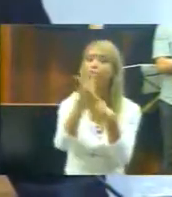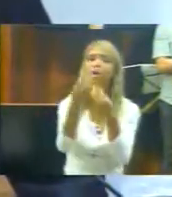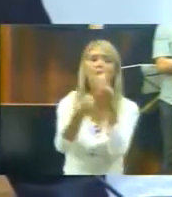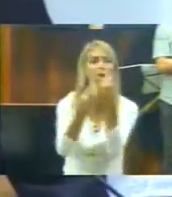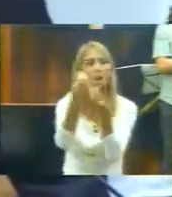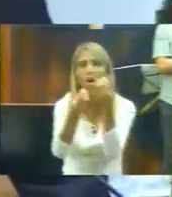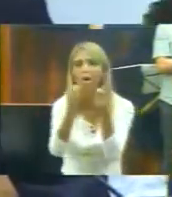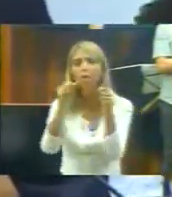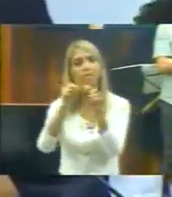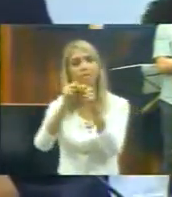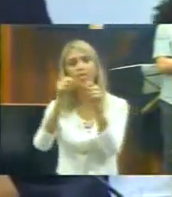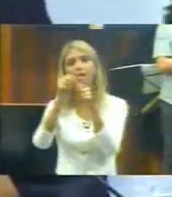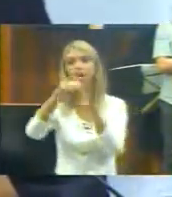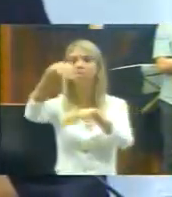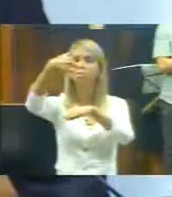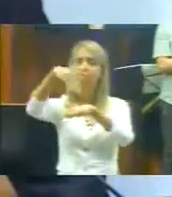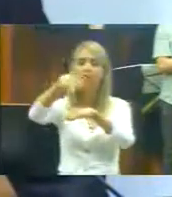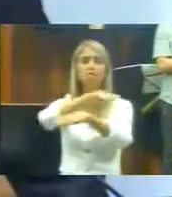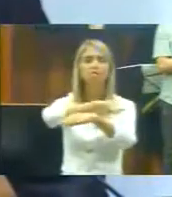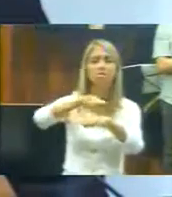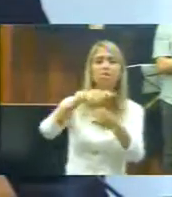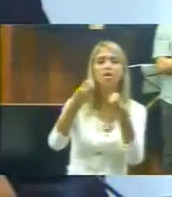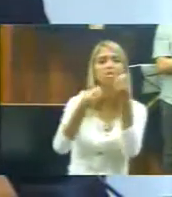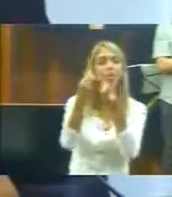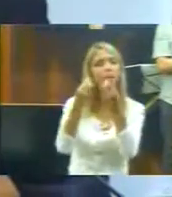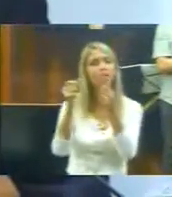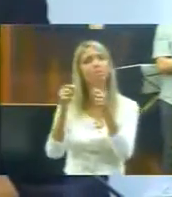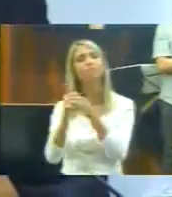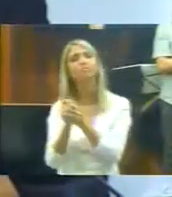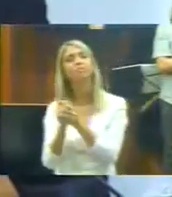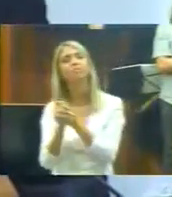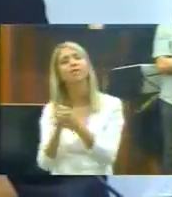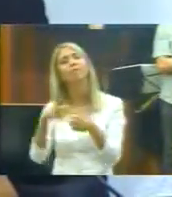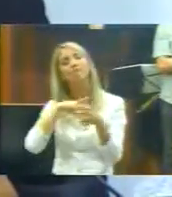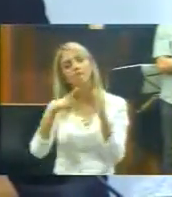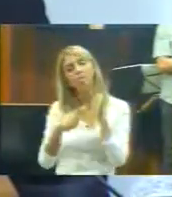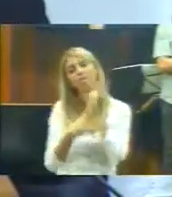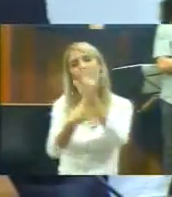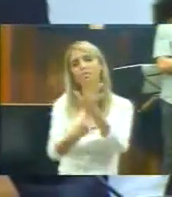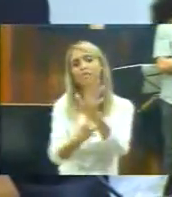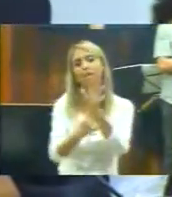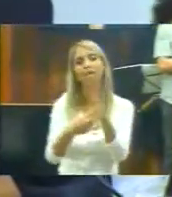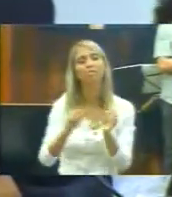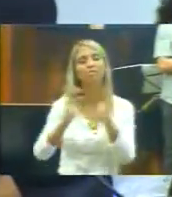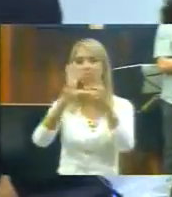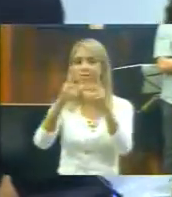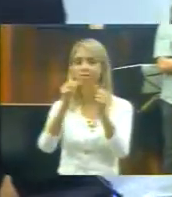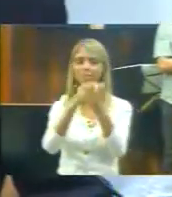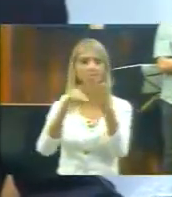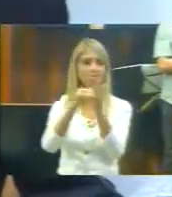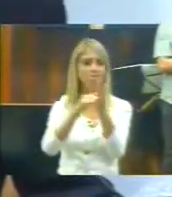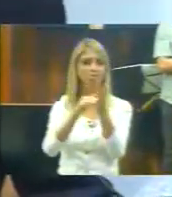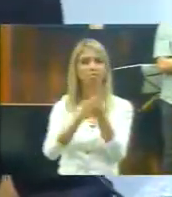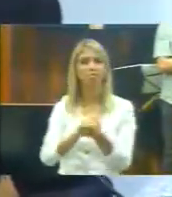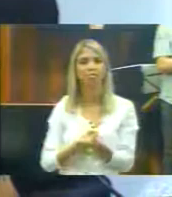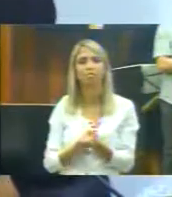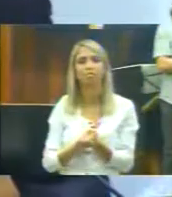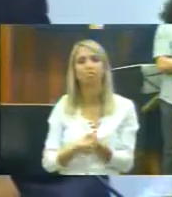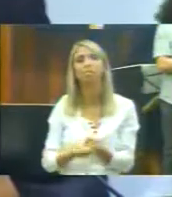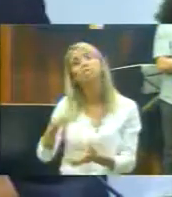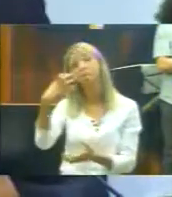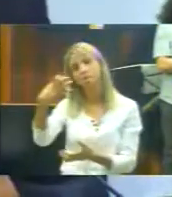dia a dia, ter mostrado a sua vontade de transparência. Agradeço à senhora